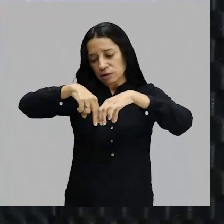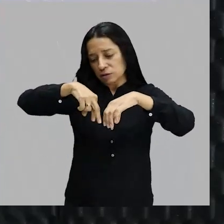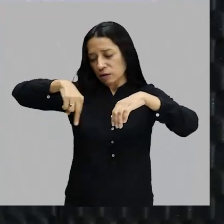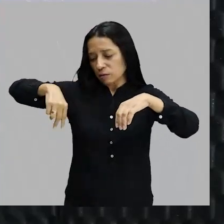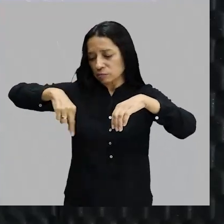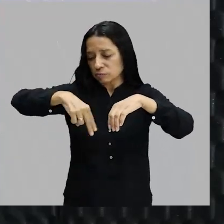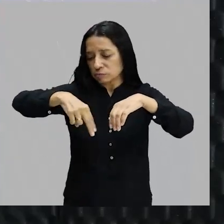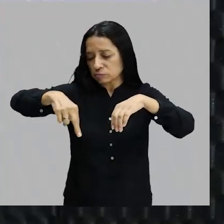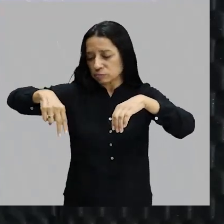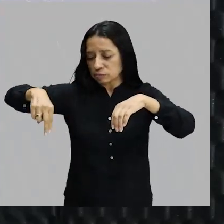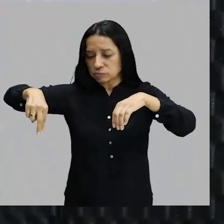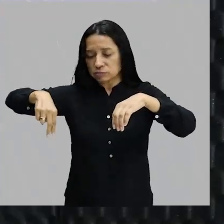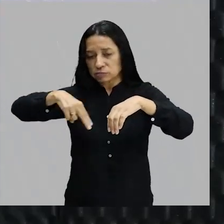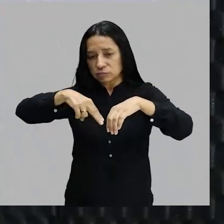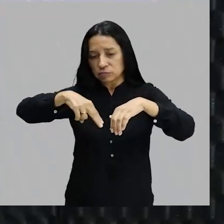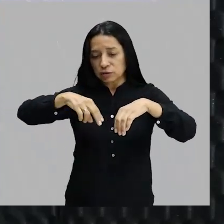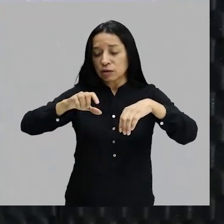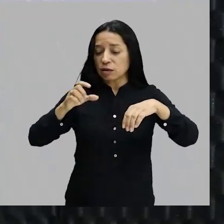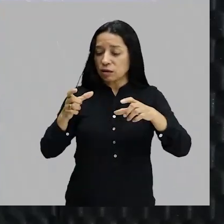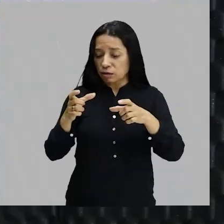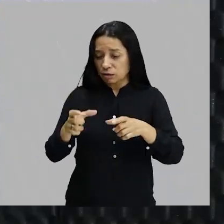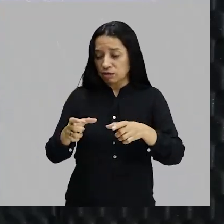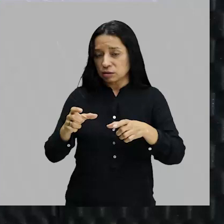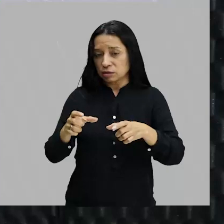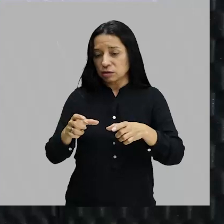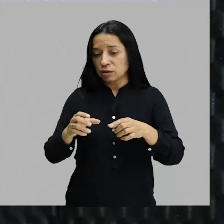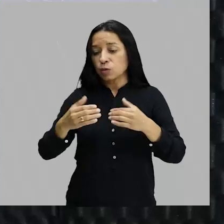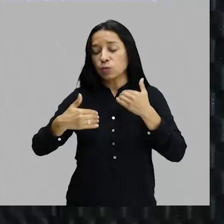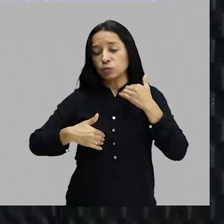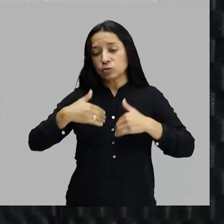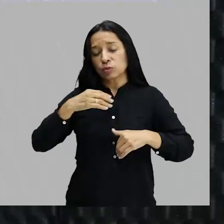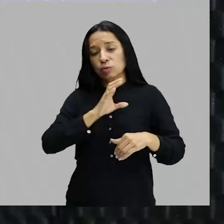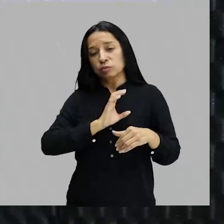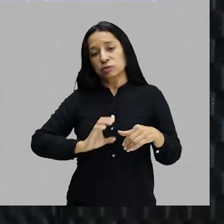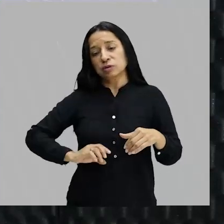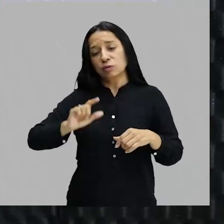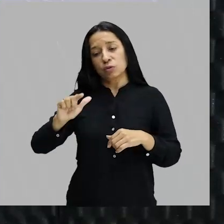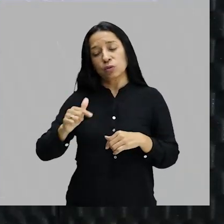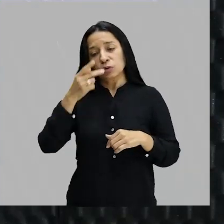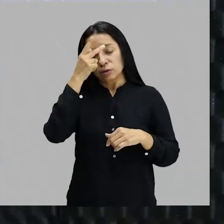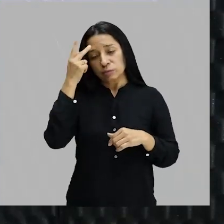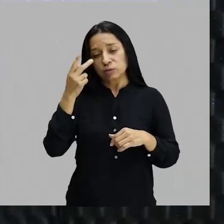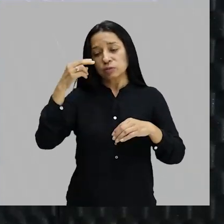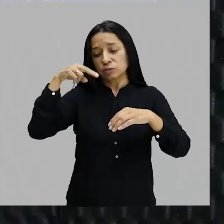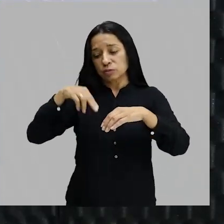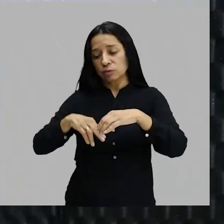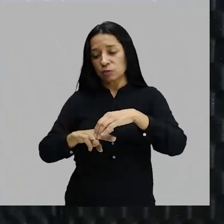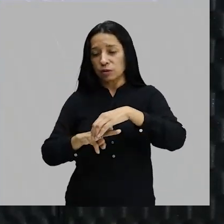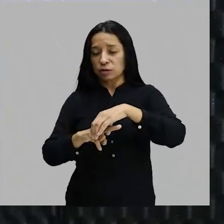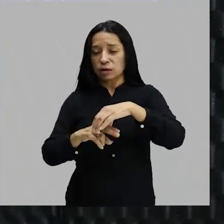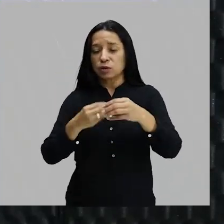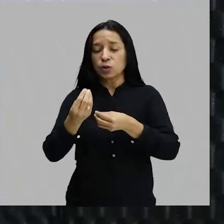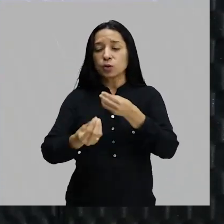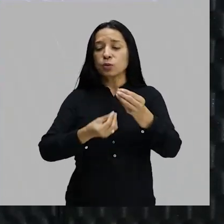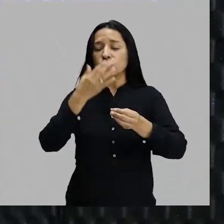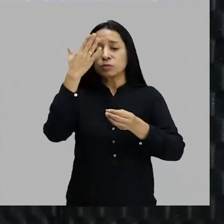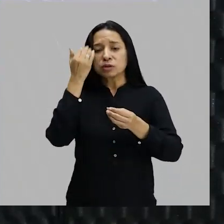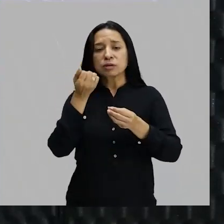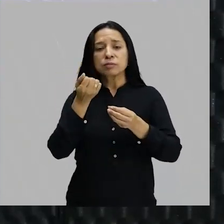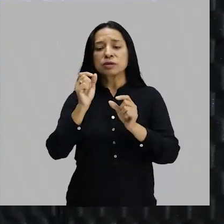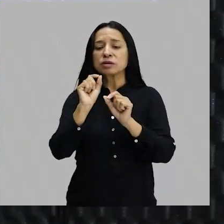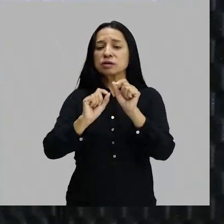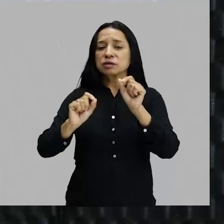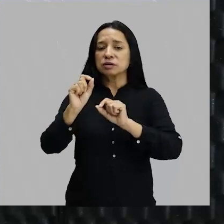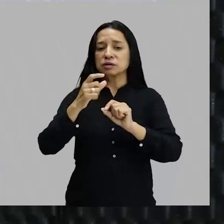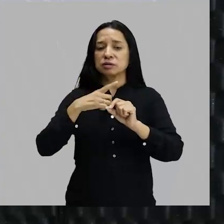e nesses locais, os corpos desses cristãos e de outras pessoas eram guardados. E como você sabia que